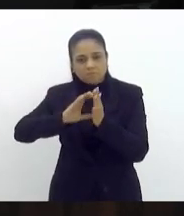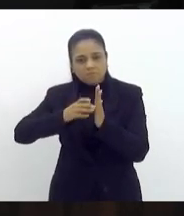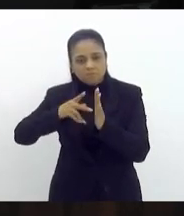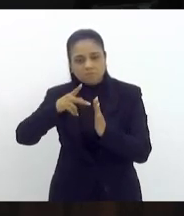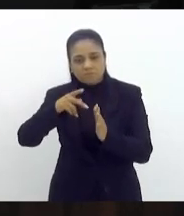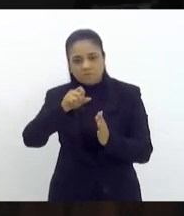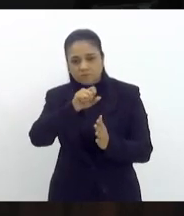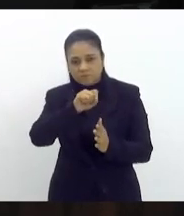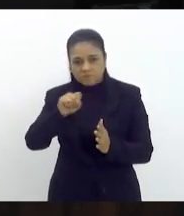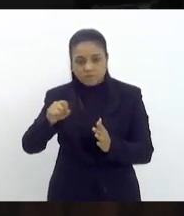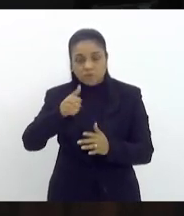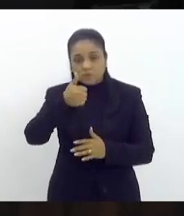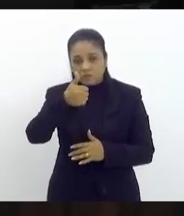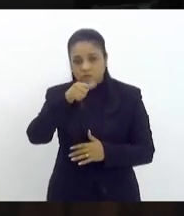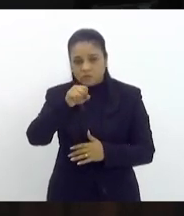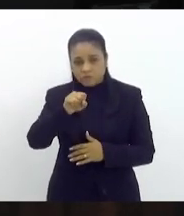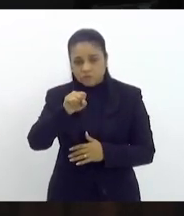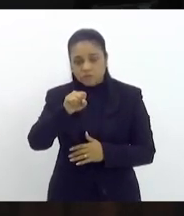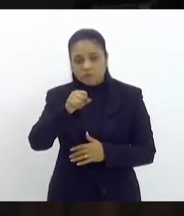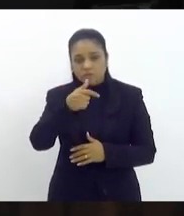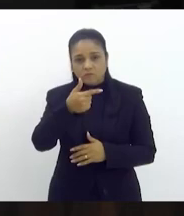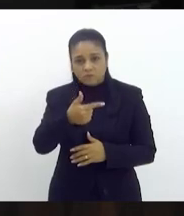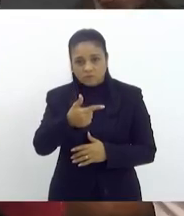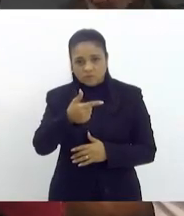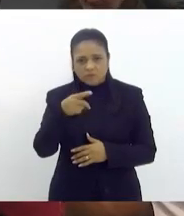sobre a emenda 182 professor Jardim